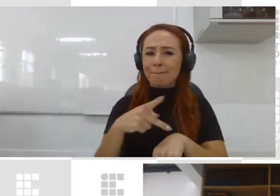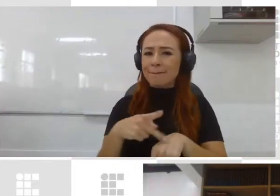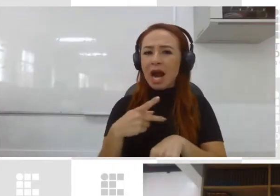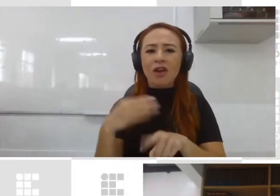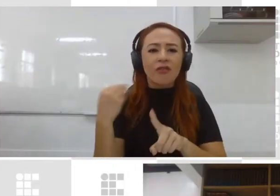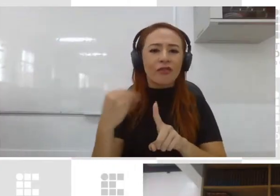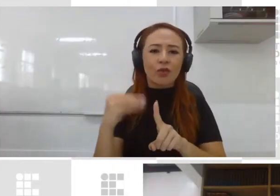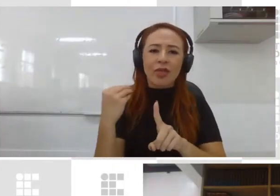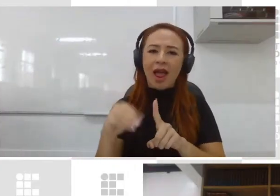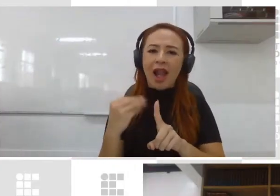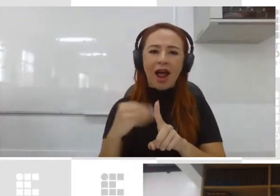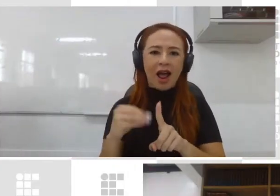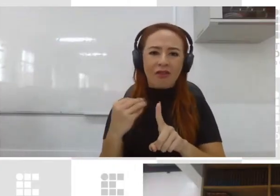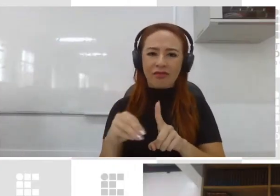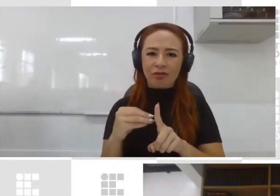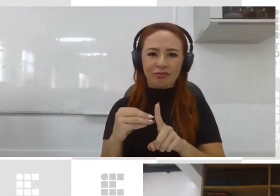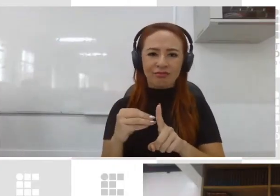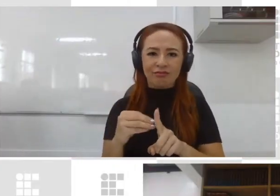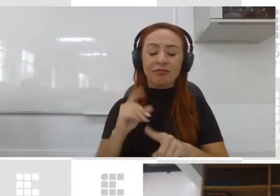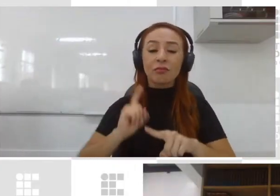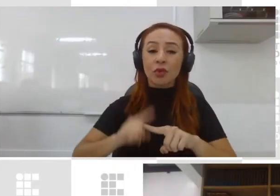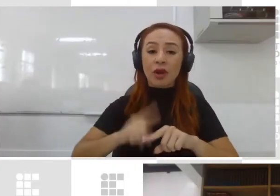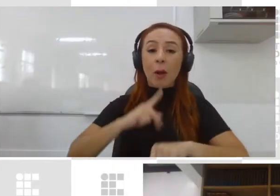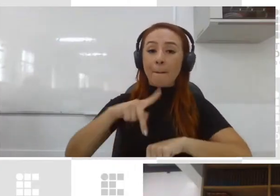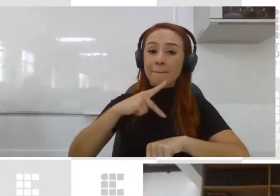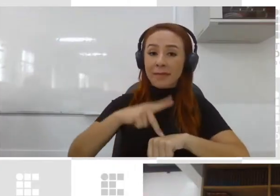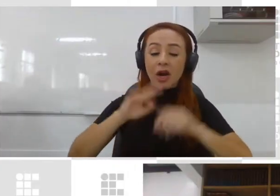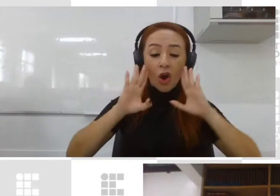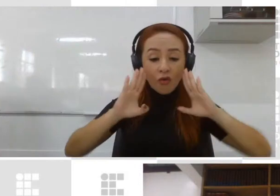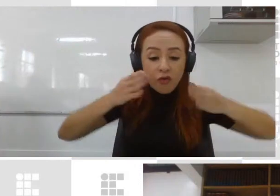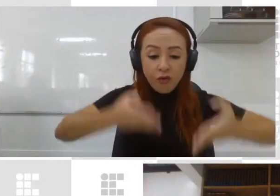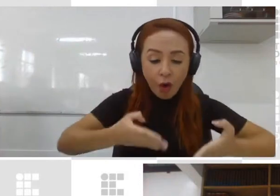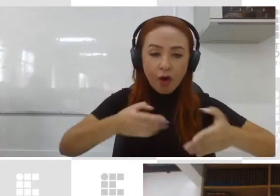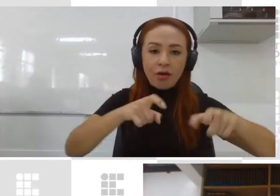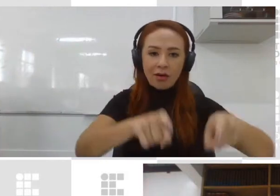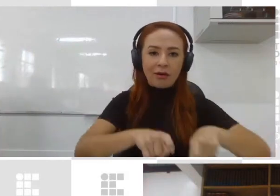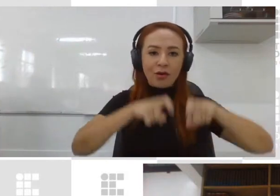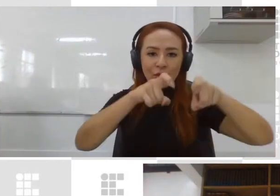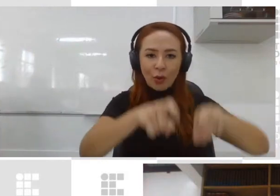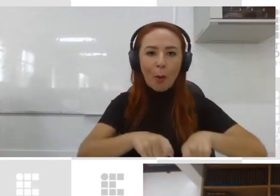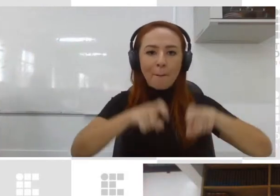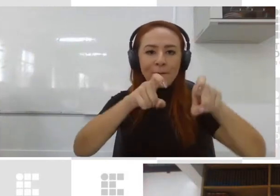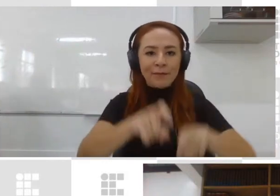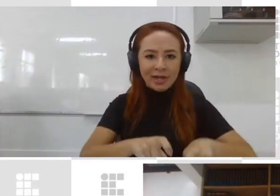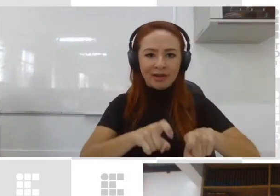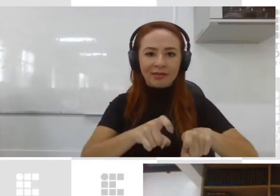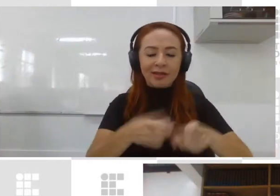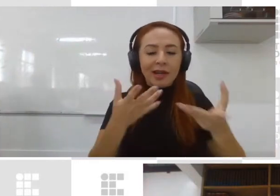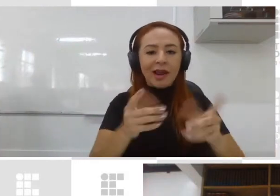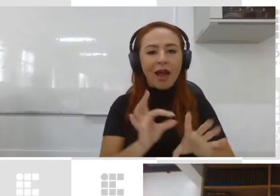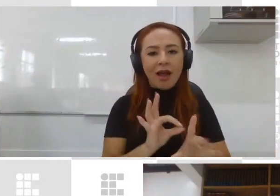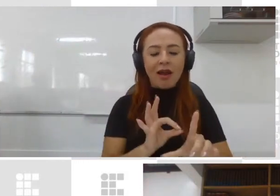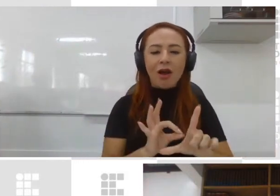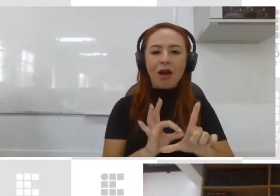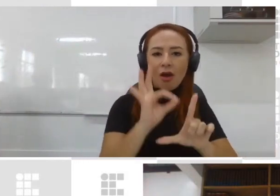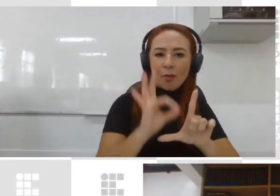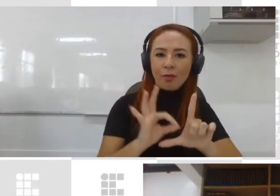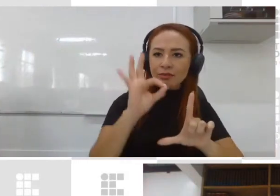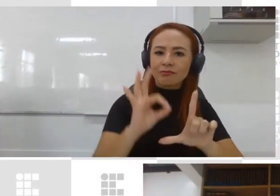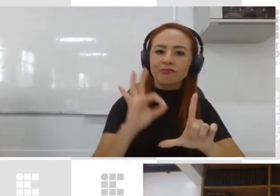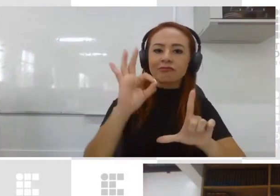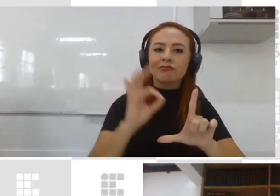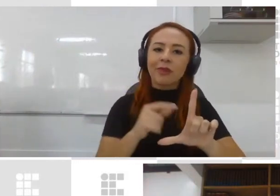agrícola. É um país, basicamente, cuja economia, grande parte do PIB do Brasil, provém exatamente da atividade agropecuária.